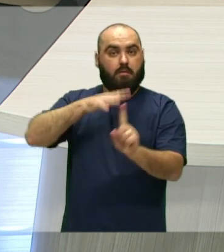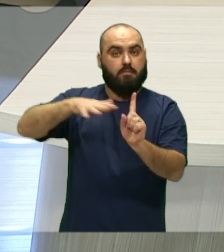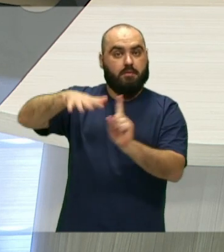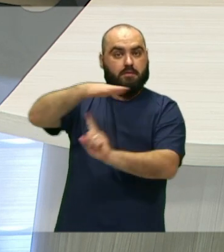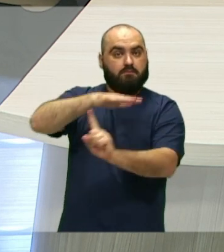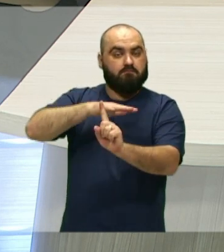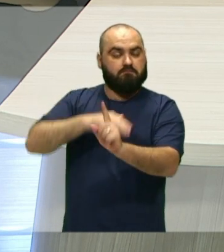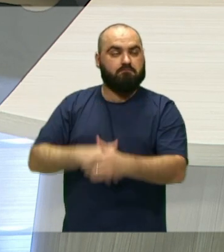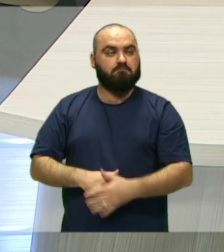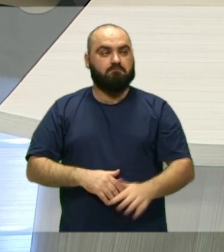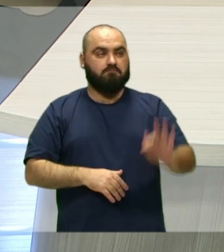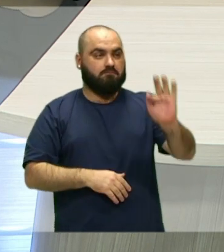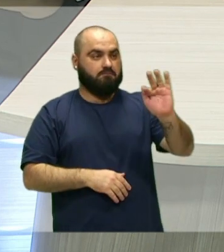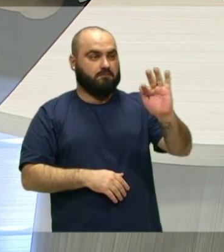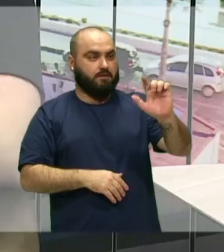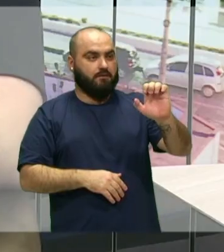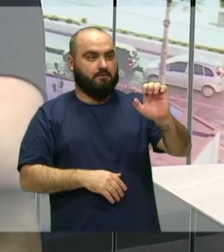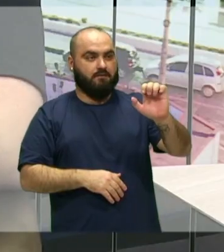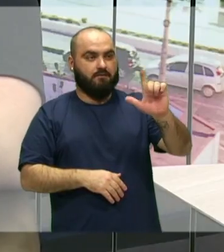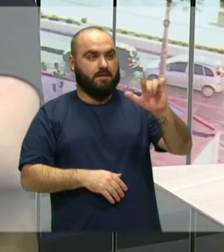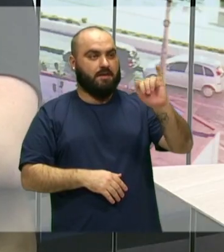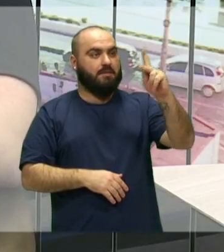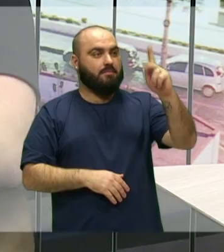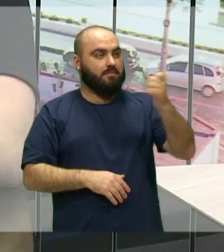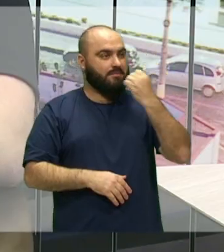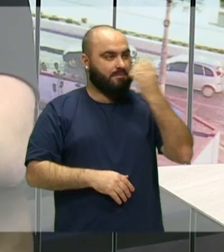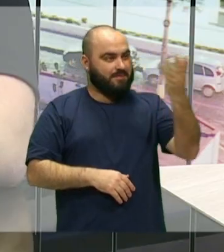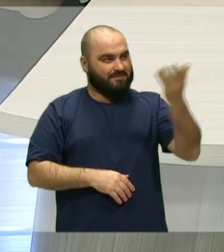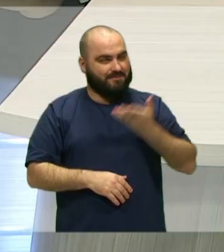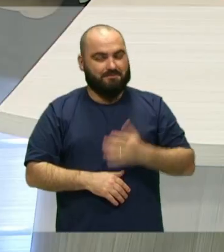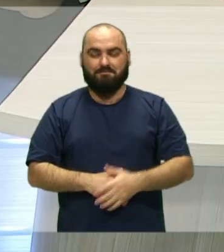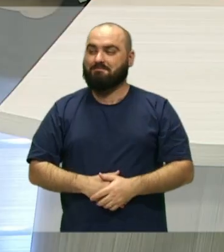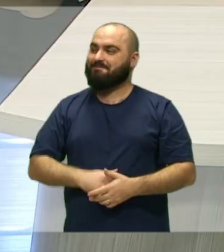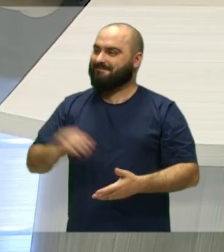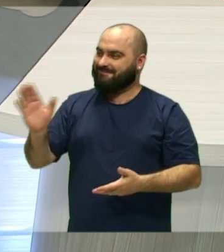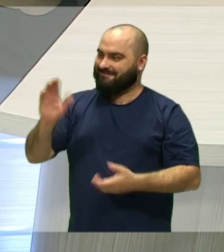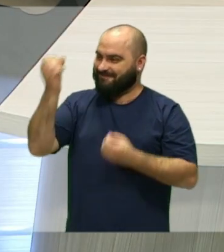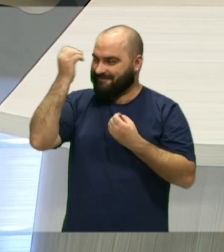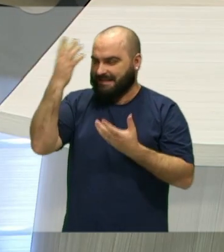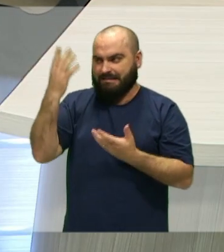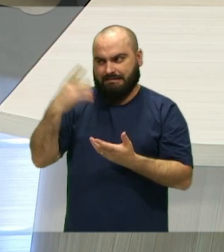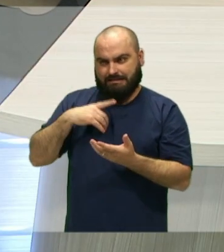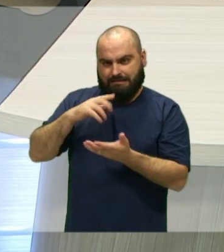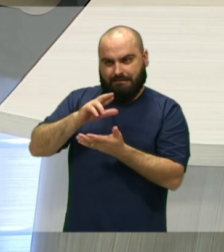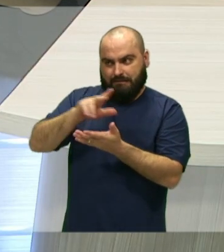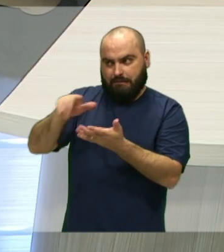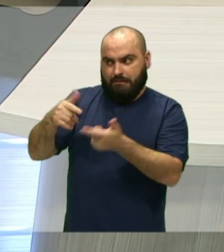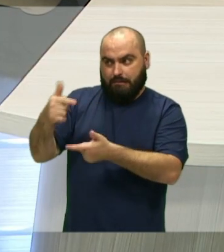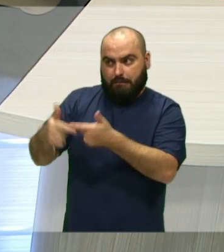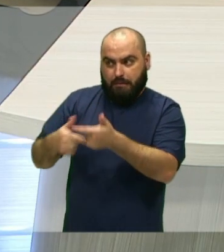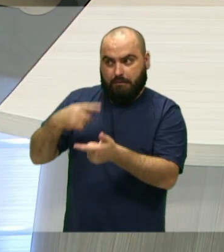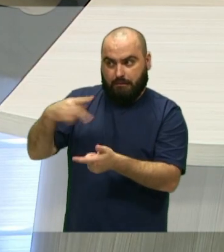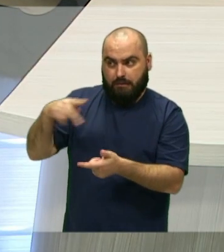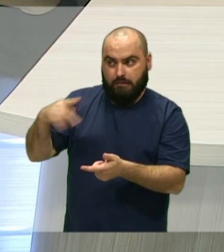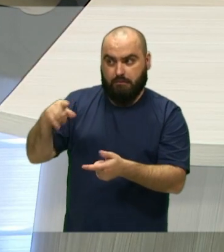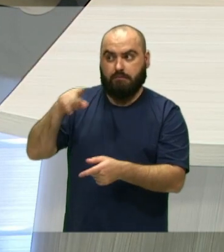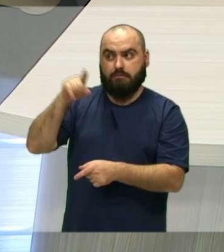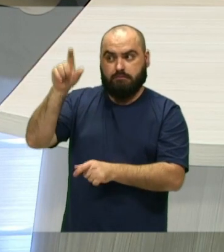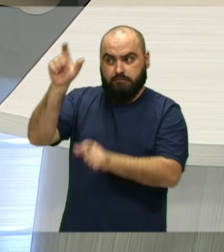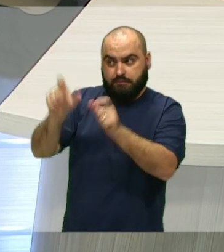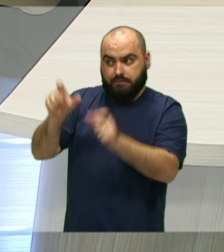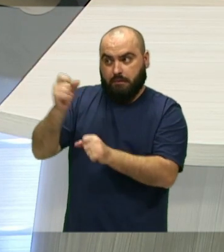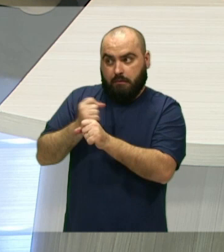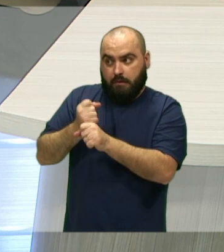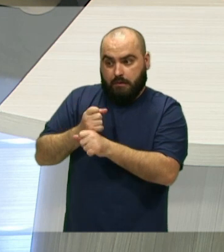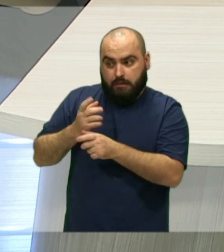Felipe bem-vindo Olá muito obrigado Felipe são muitas atividades né que englobam aí o selo social e você passa boa parte do